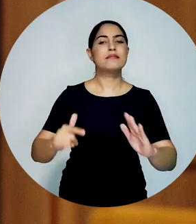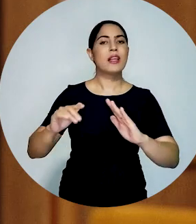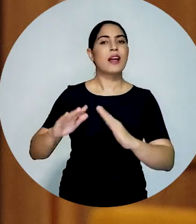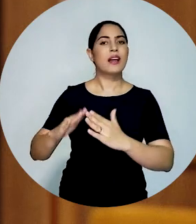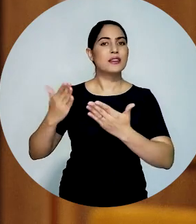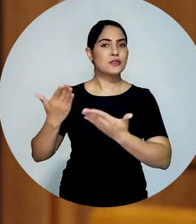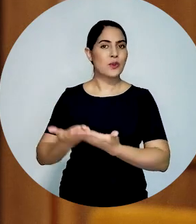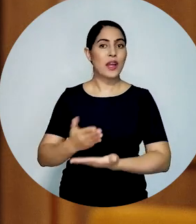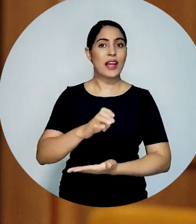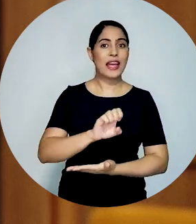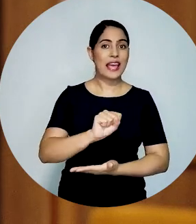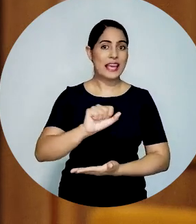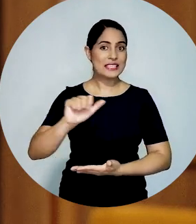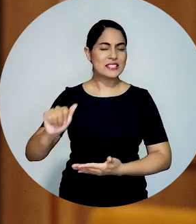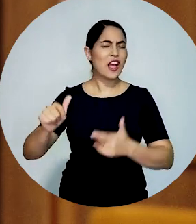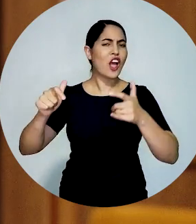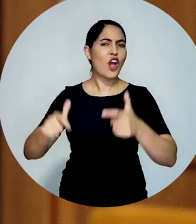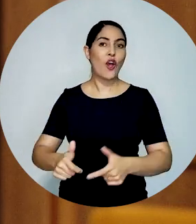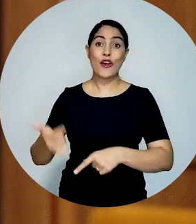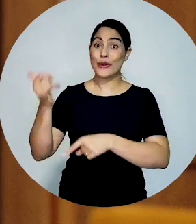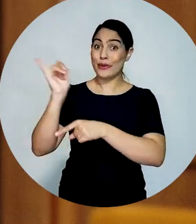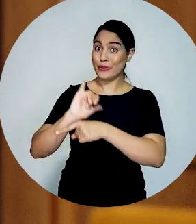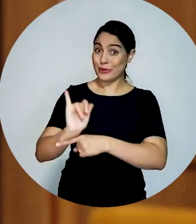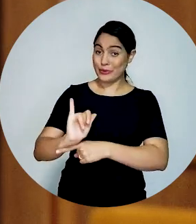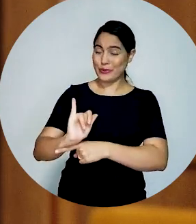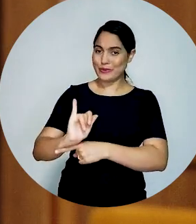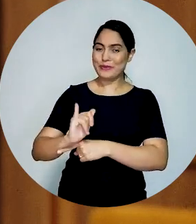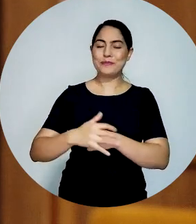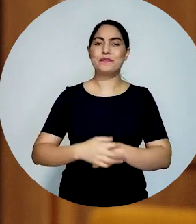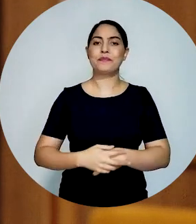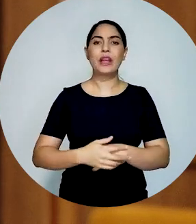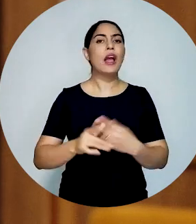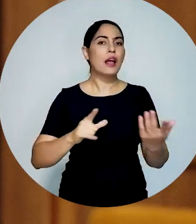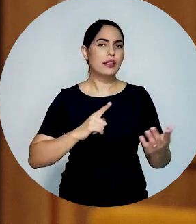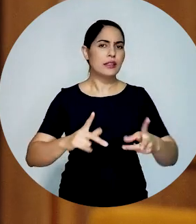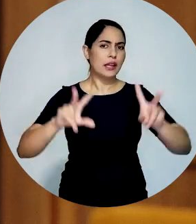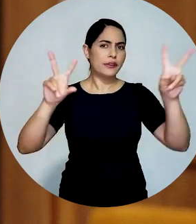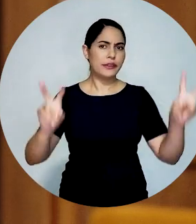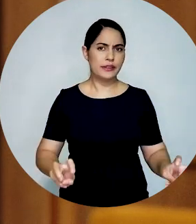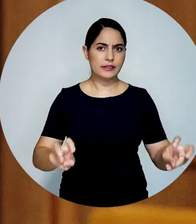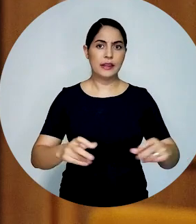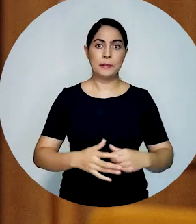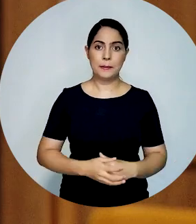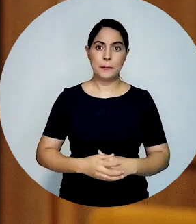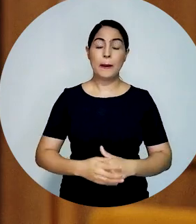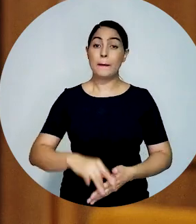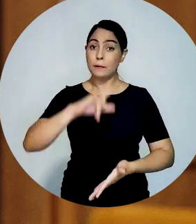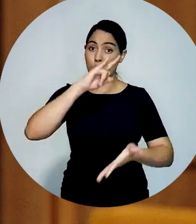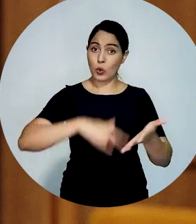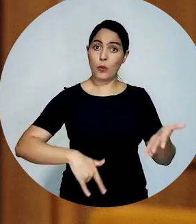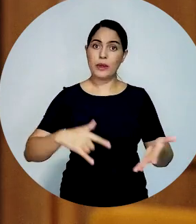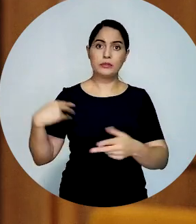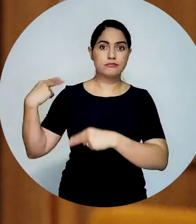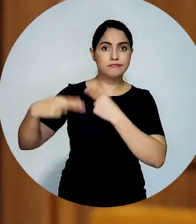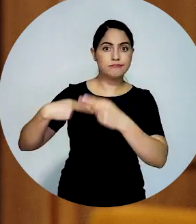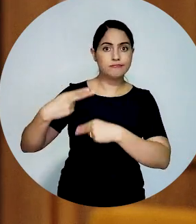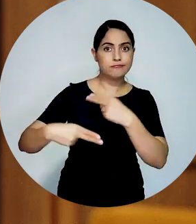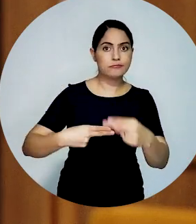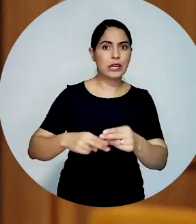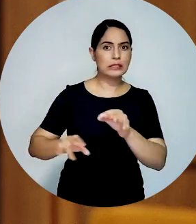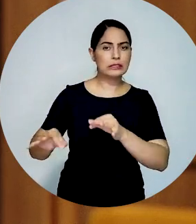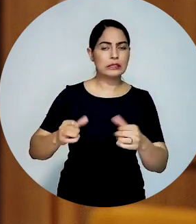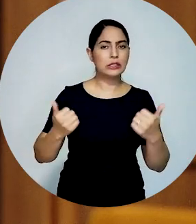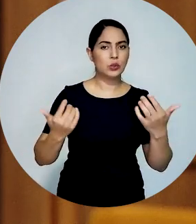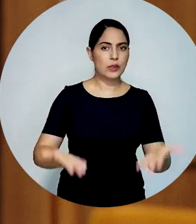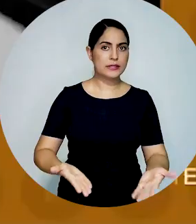2022, realizados pelo canal da ESA Nacional no YouTube. Um deles tratou da doação e testamento como formas de planejamento